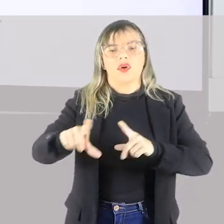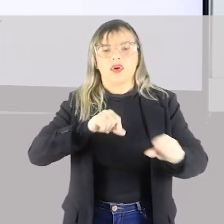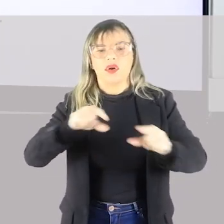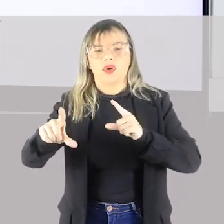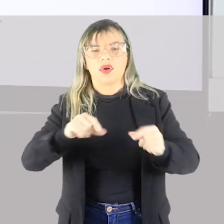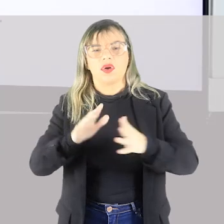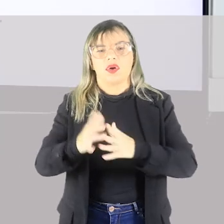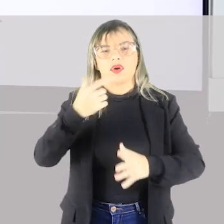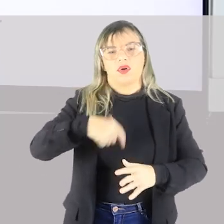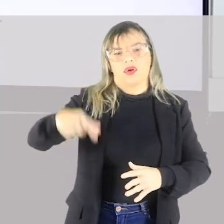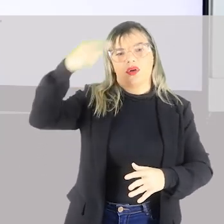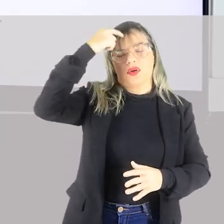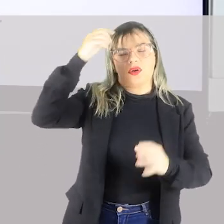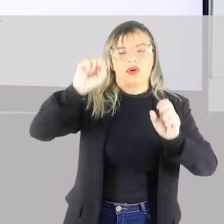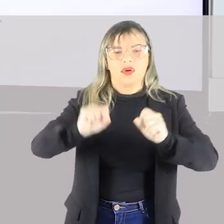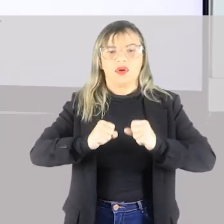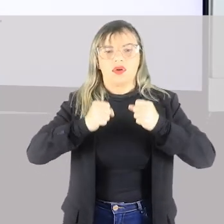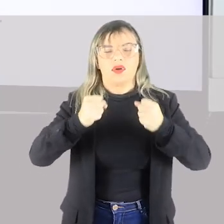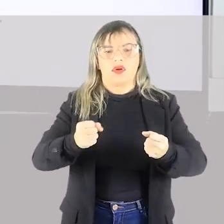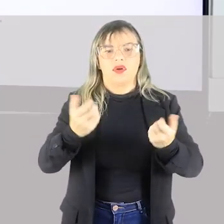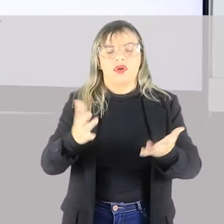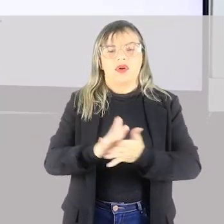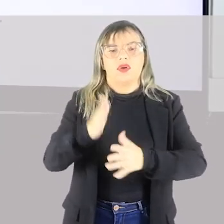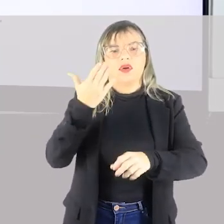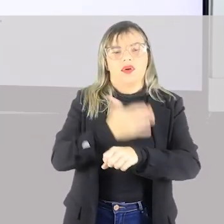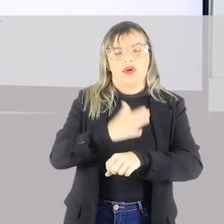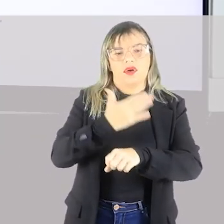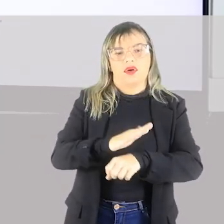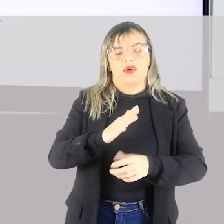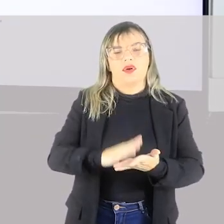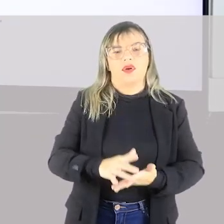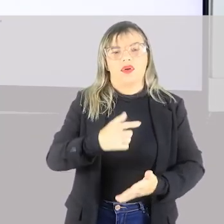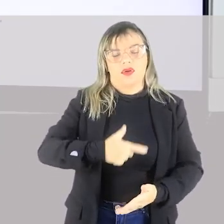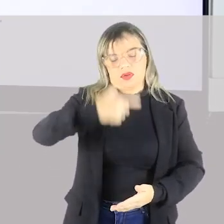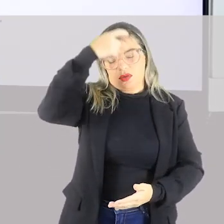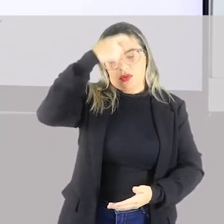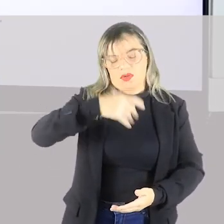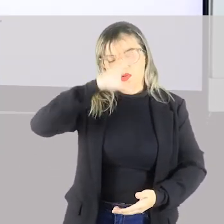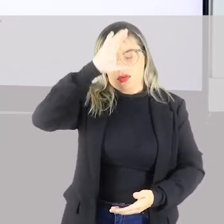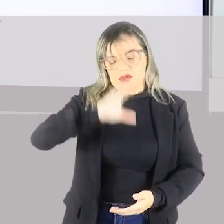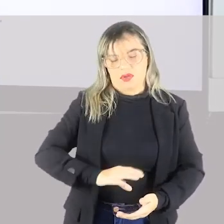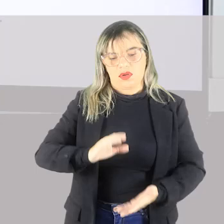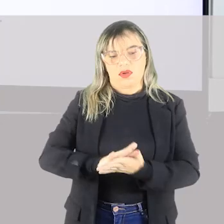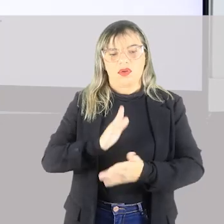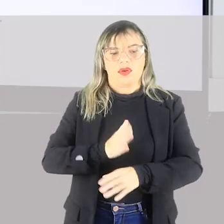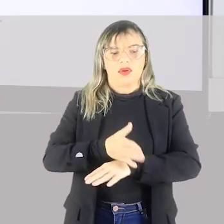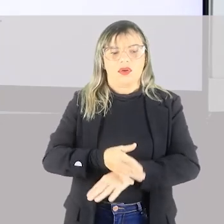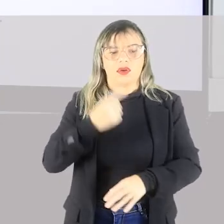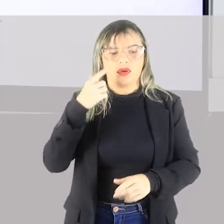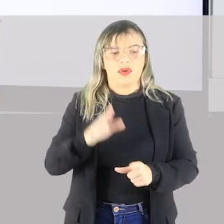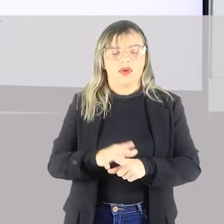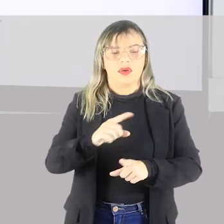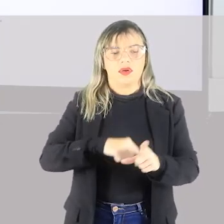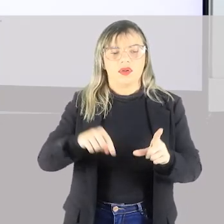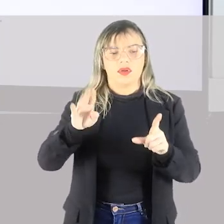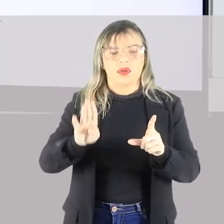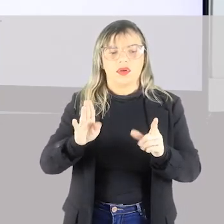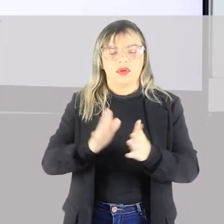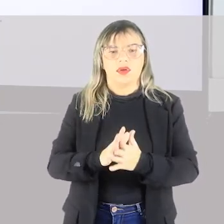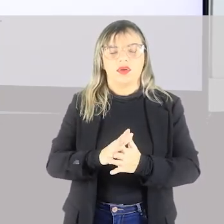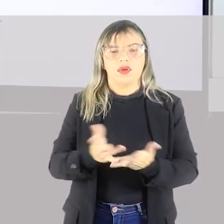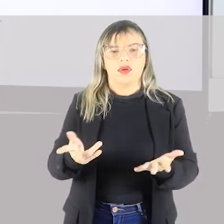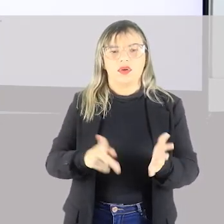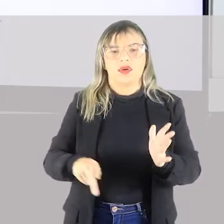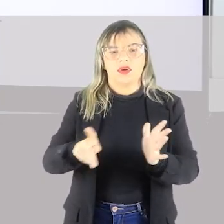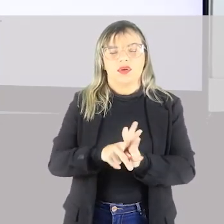sua possibilidade de exercer a cidadania através dessa participação. Privatização de espaço público. No